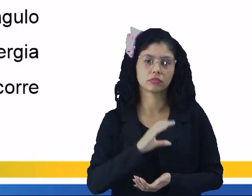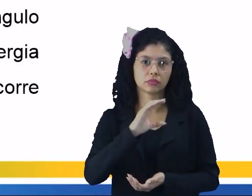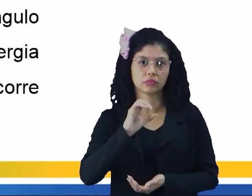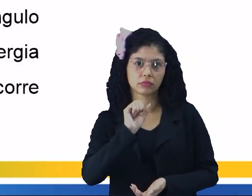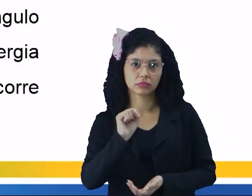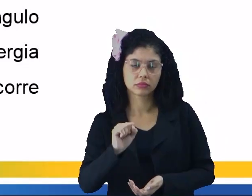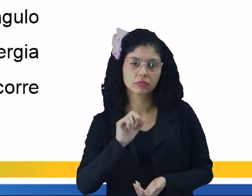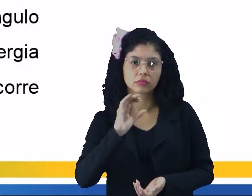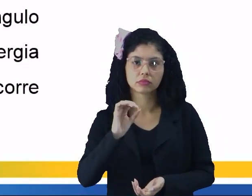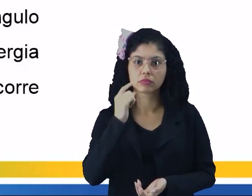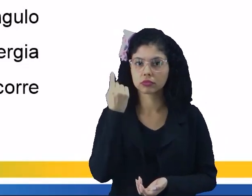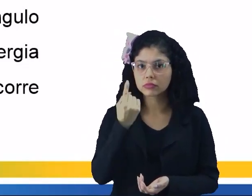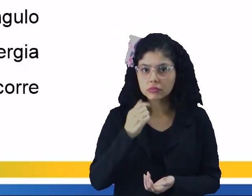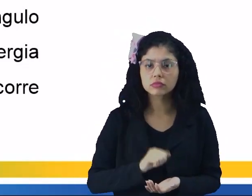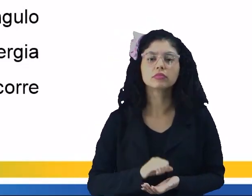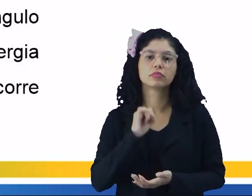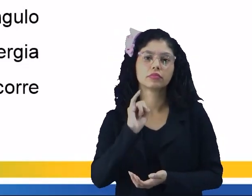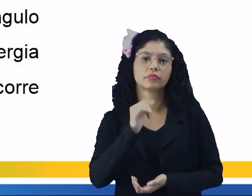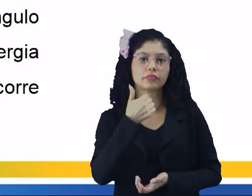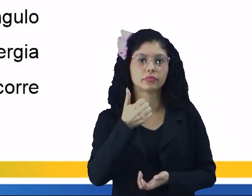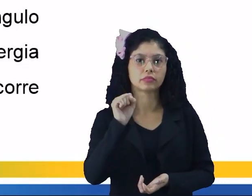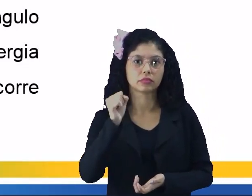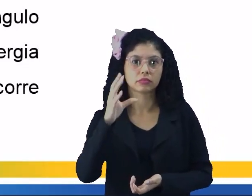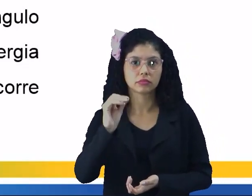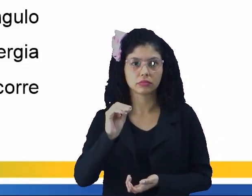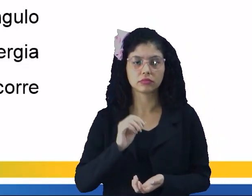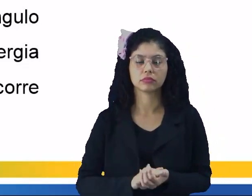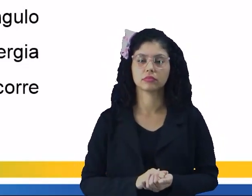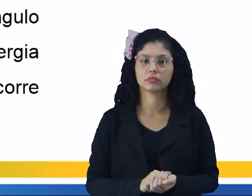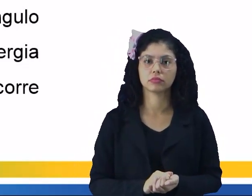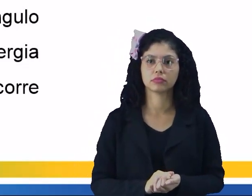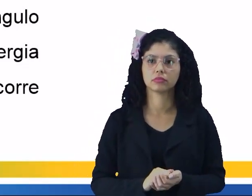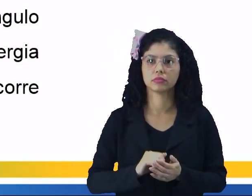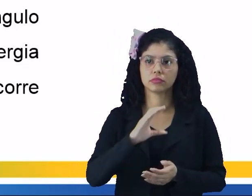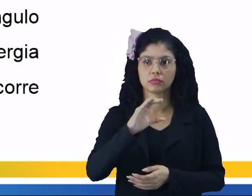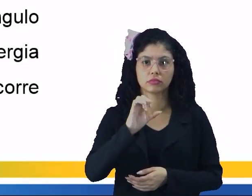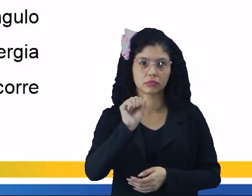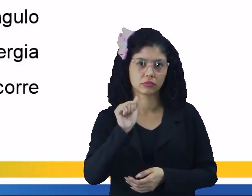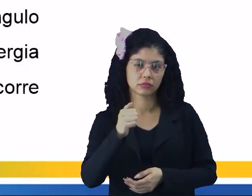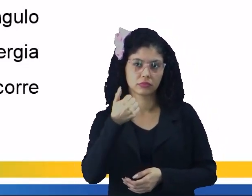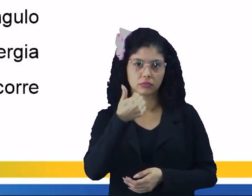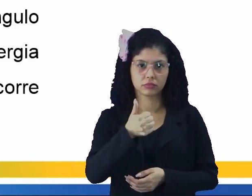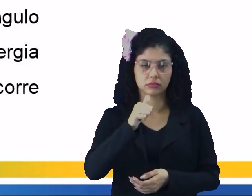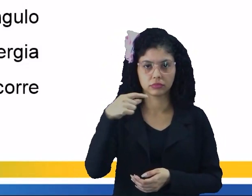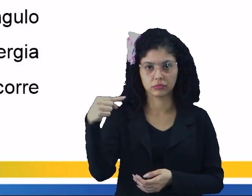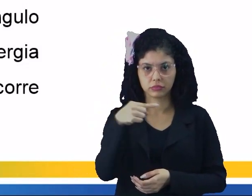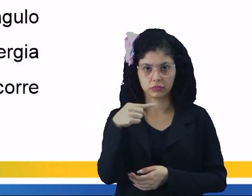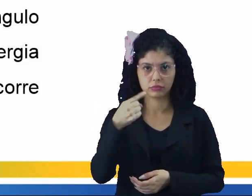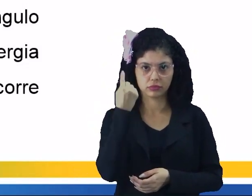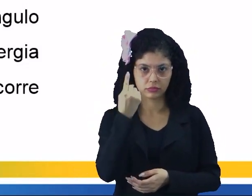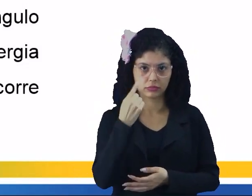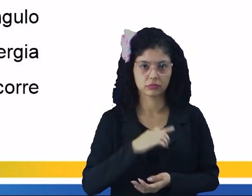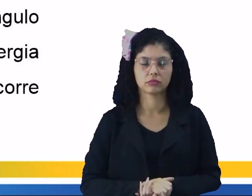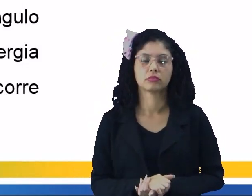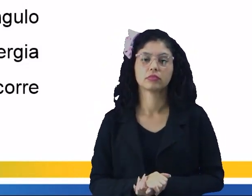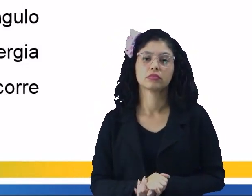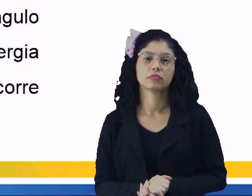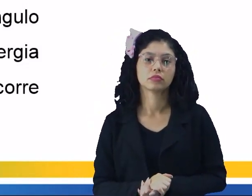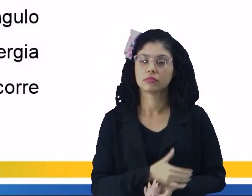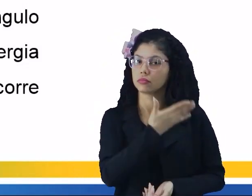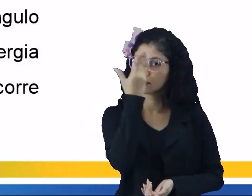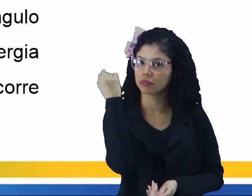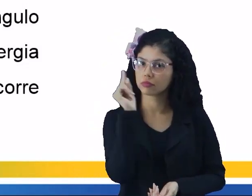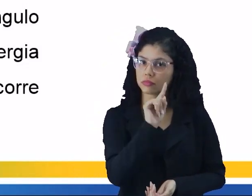1. E se for 180 graus, o cosseno de 180 vai ser igual a menos 1. Então,